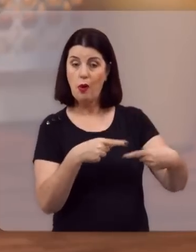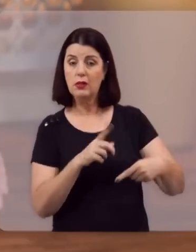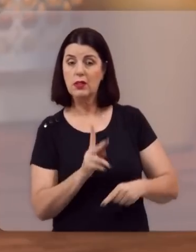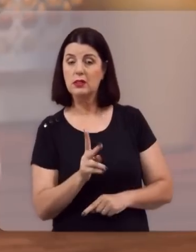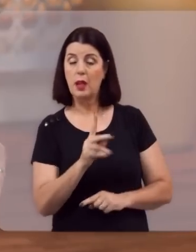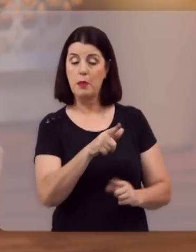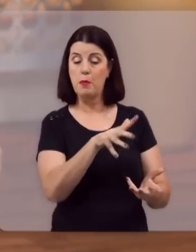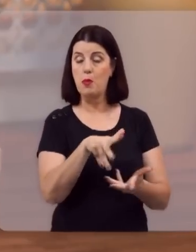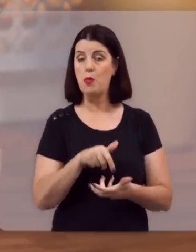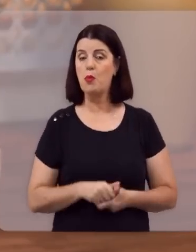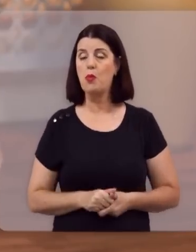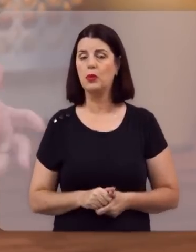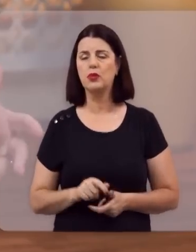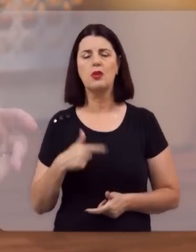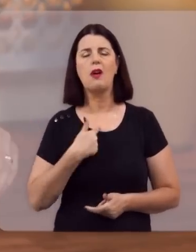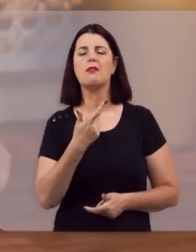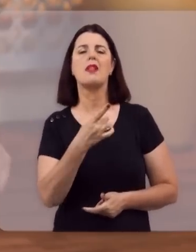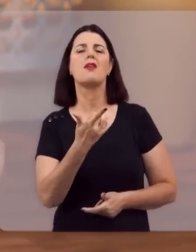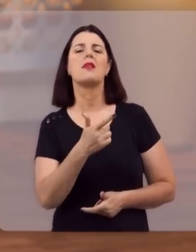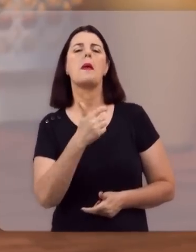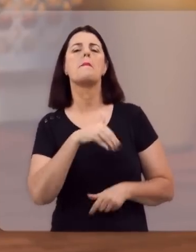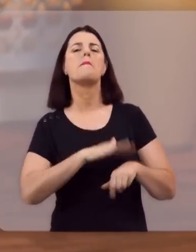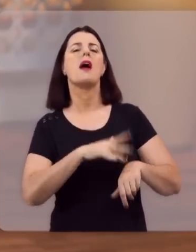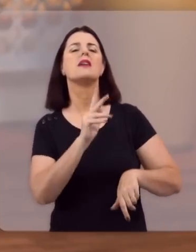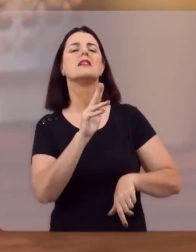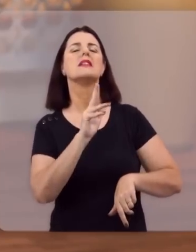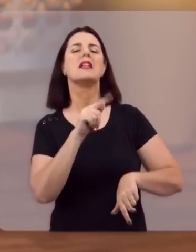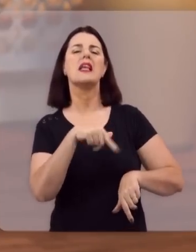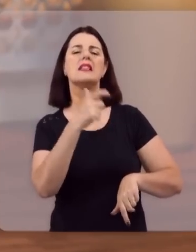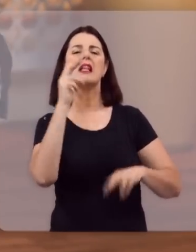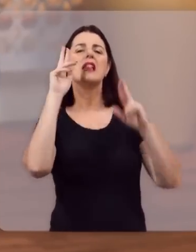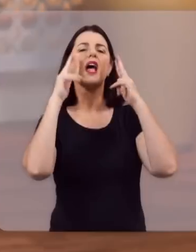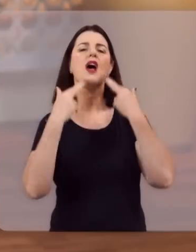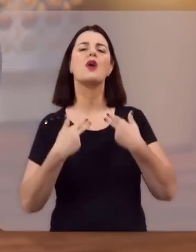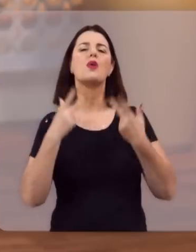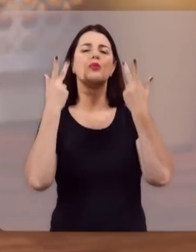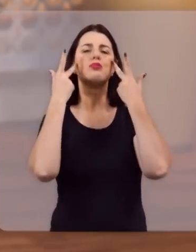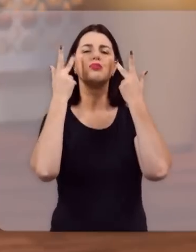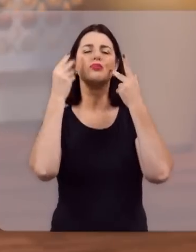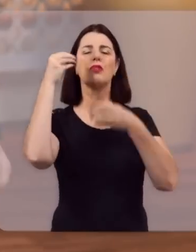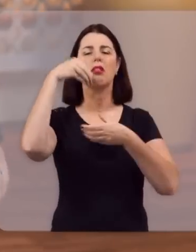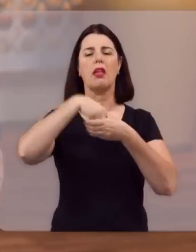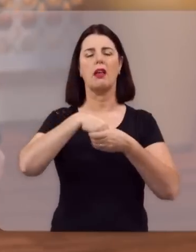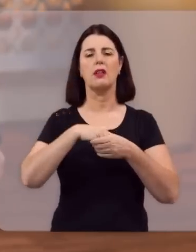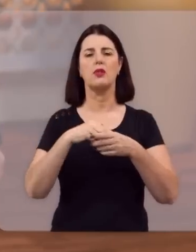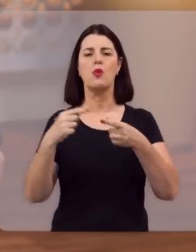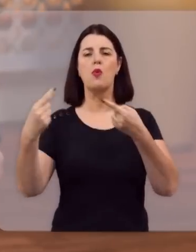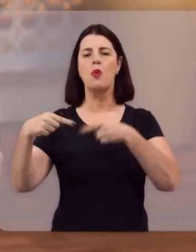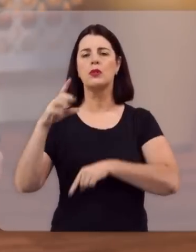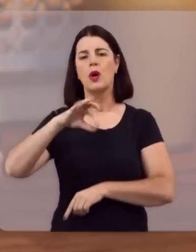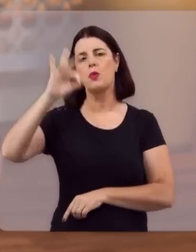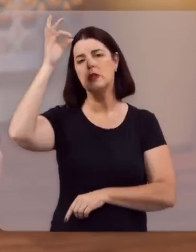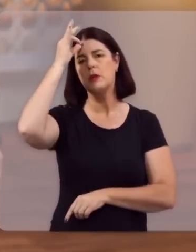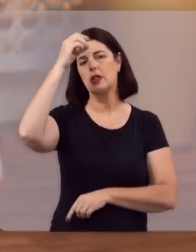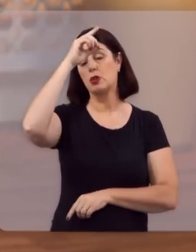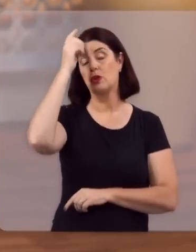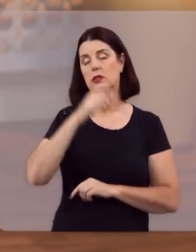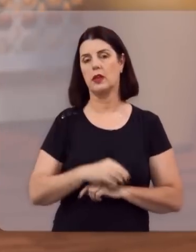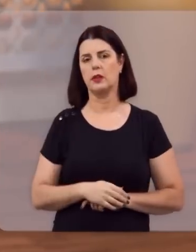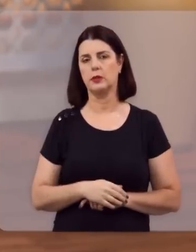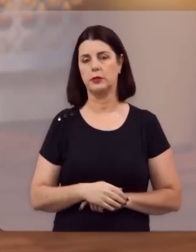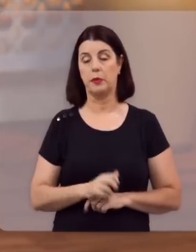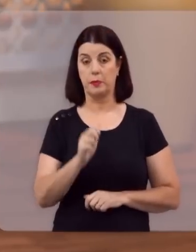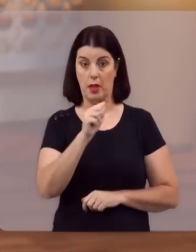estamos aqui nesse mundo, nós não teremos mais essa natureza que milita dentro de nós contra o Espírito Santo de Deus. E